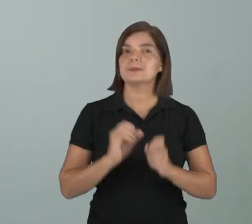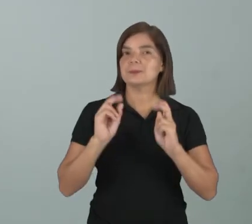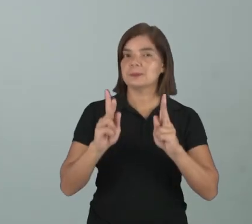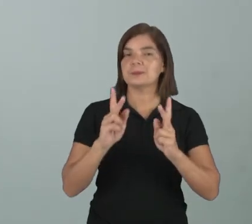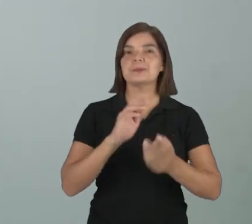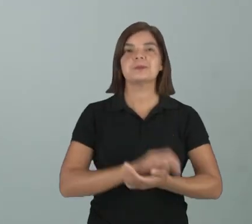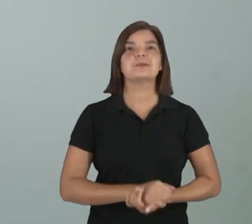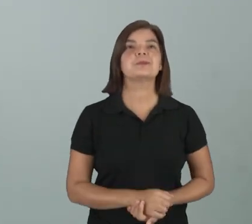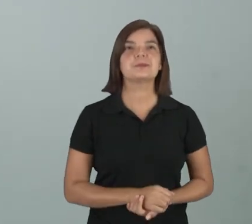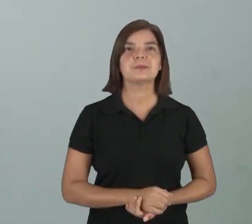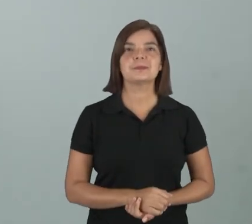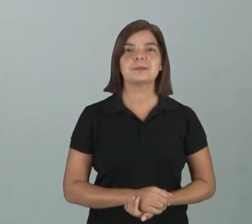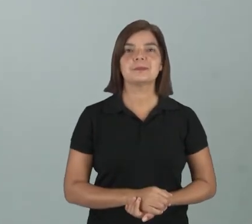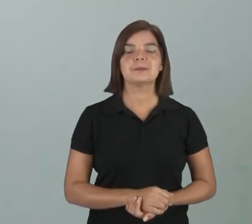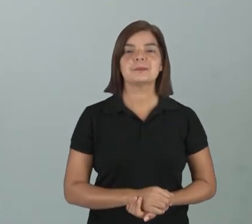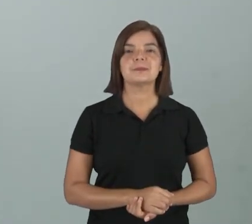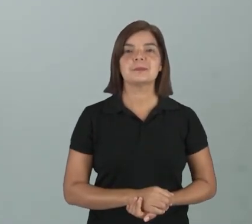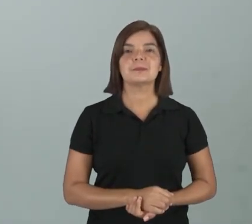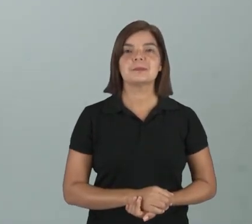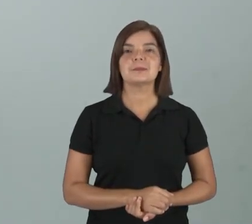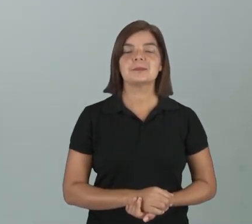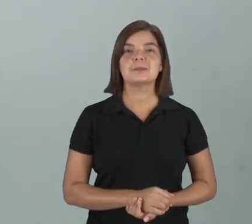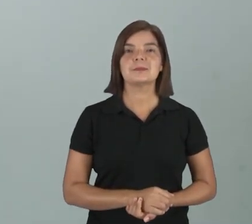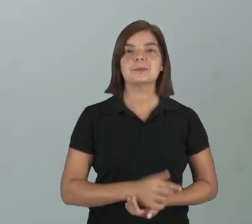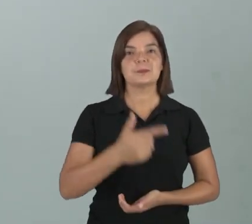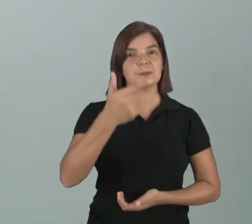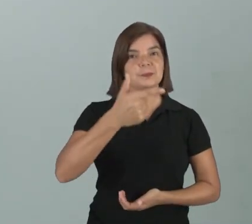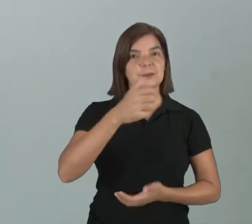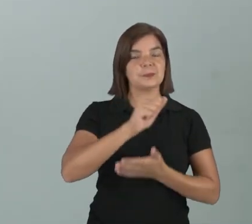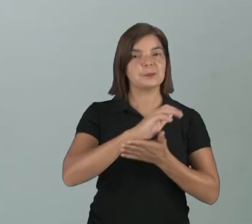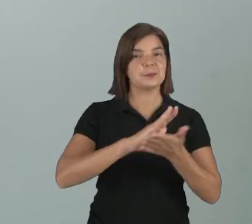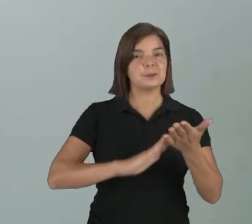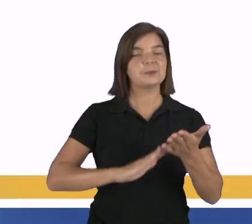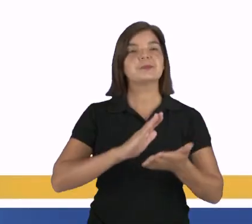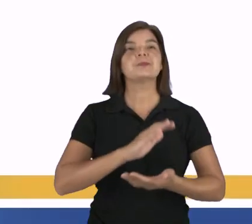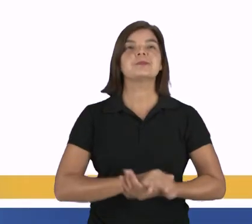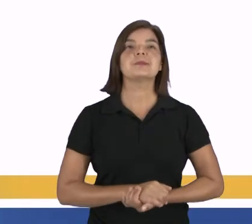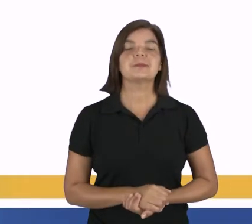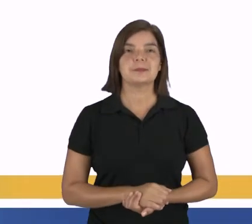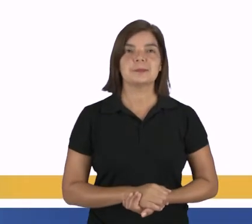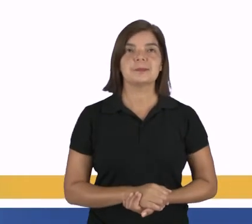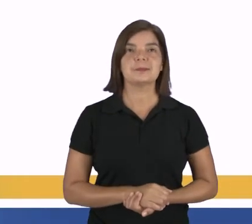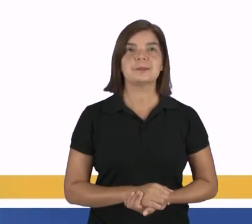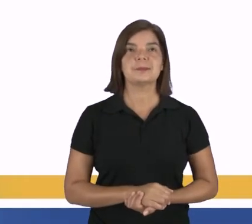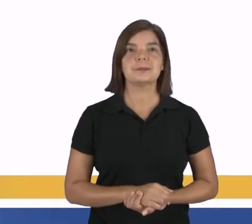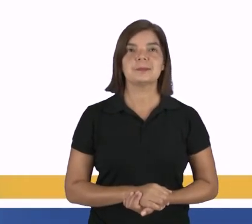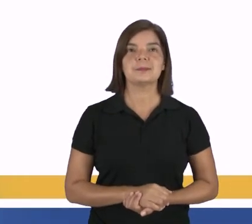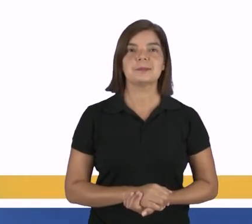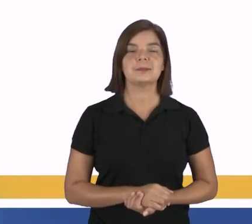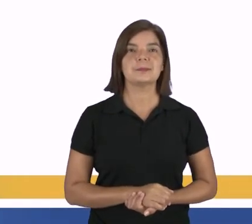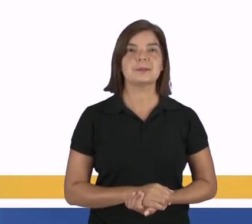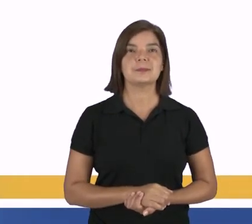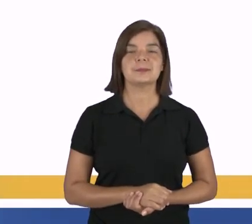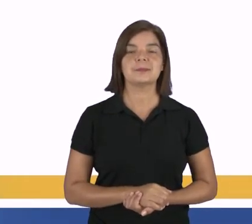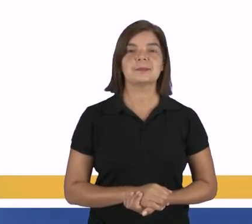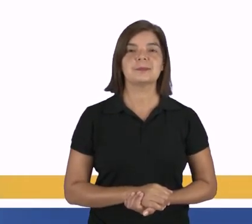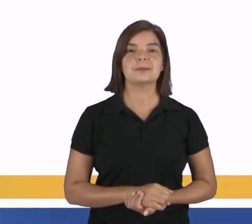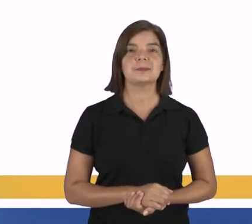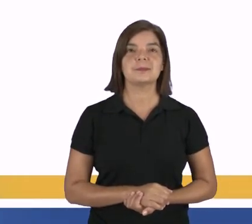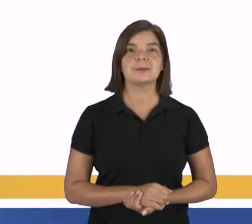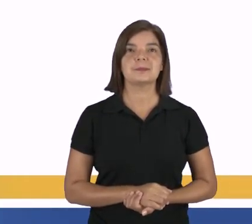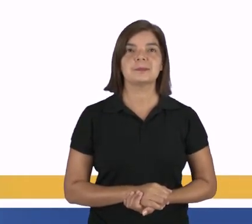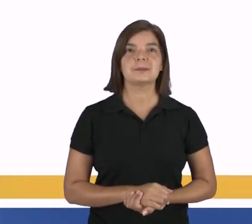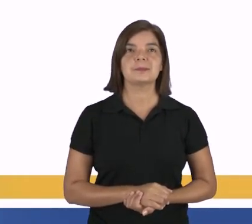ok? Muito bem. No exercise number 2, nós temos assim: unscramble the